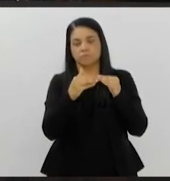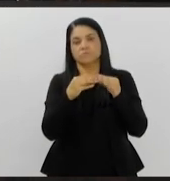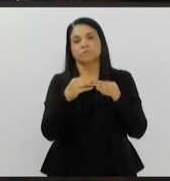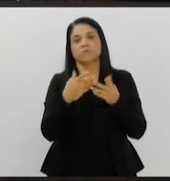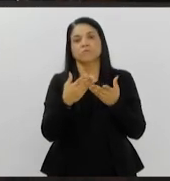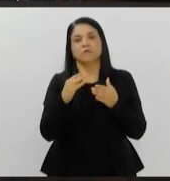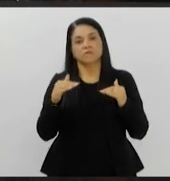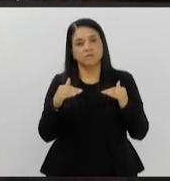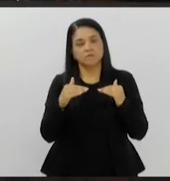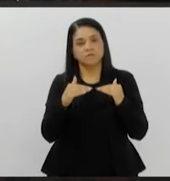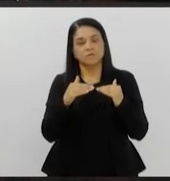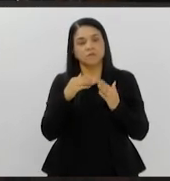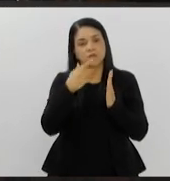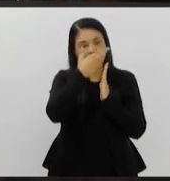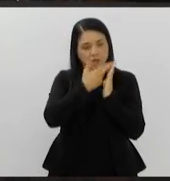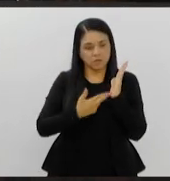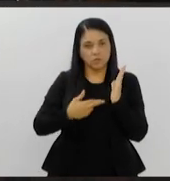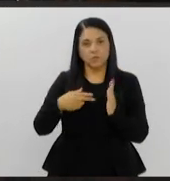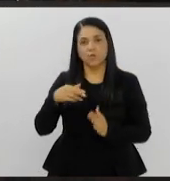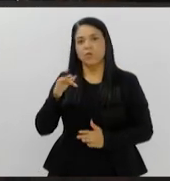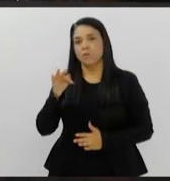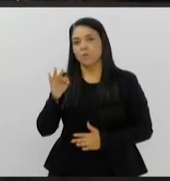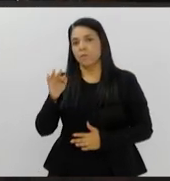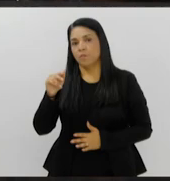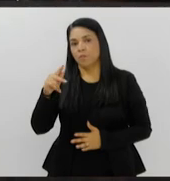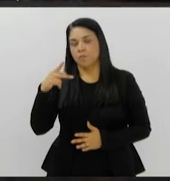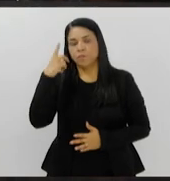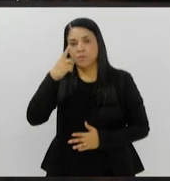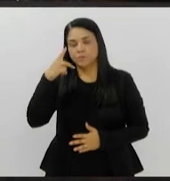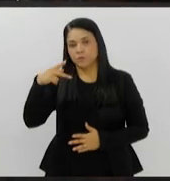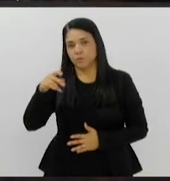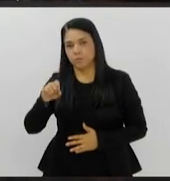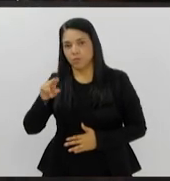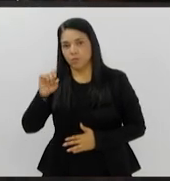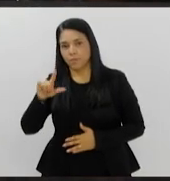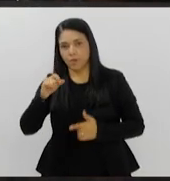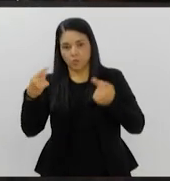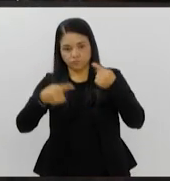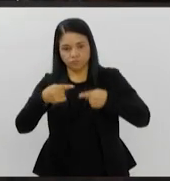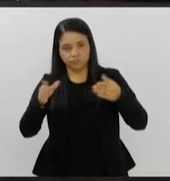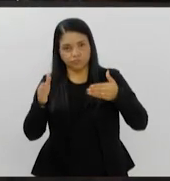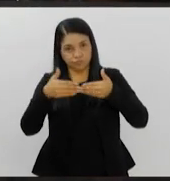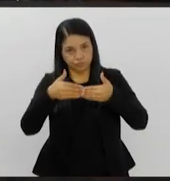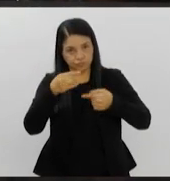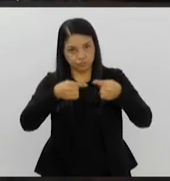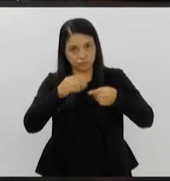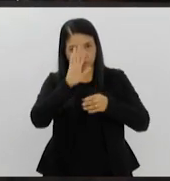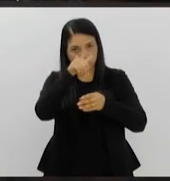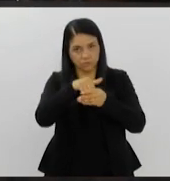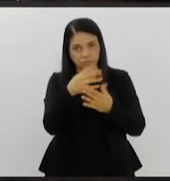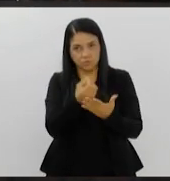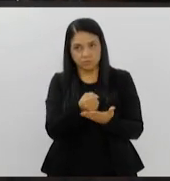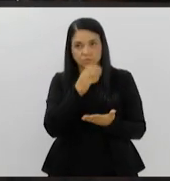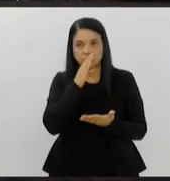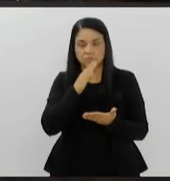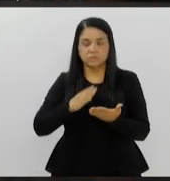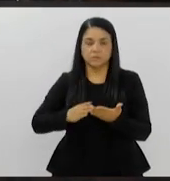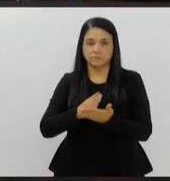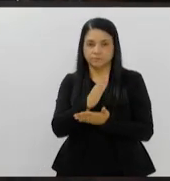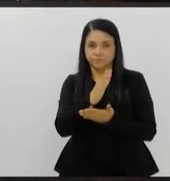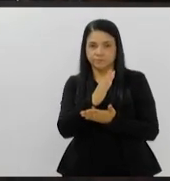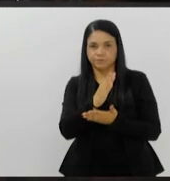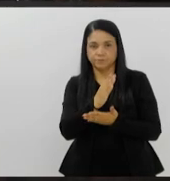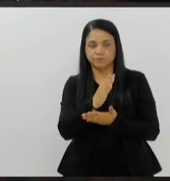Relator, deputado Felipe Pobel. Em discussão, não havendo quem queira discutir, encerrada a discussão e votação. Se vocês querem aprovar, permaneçam como estão.